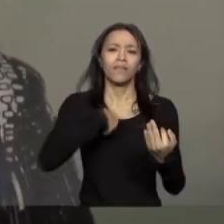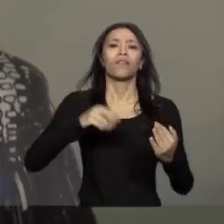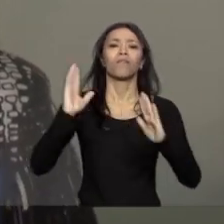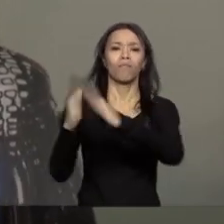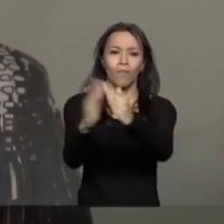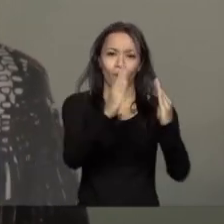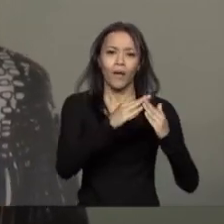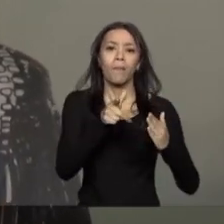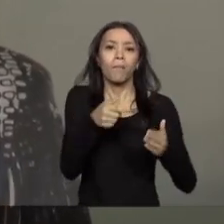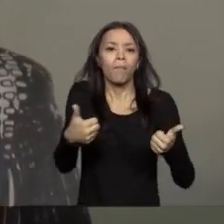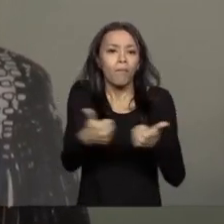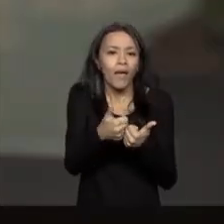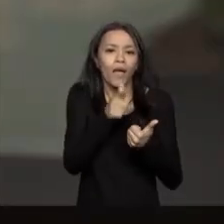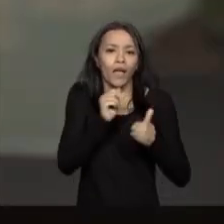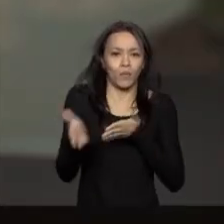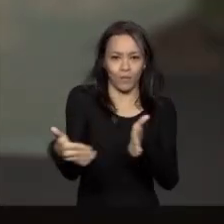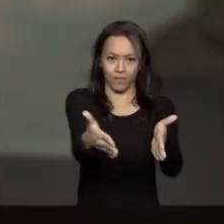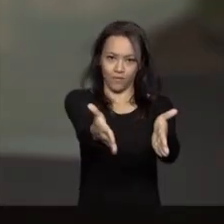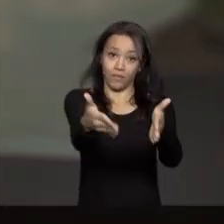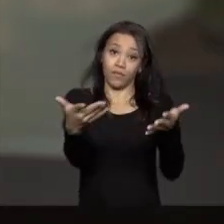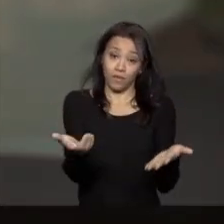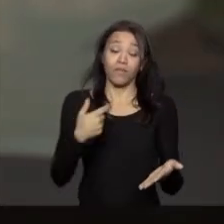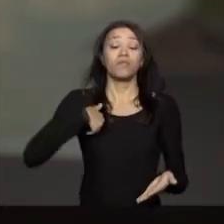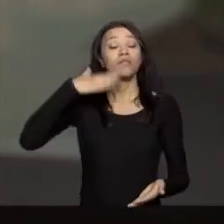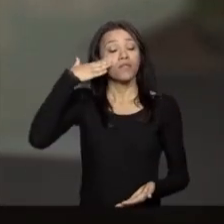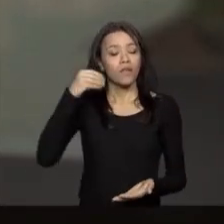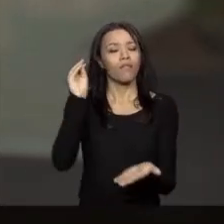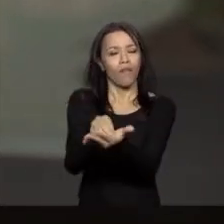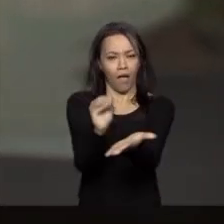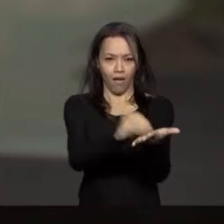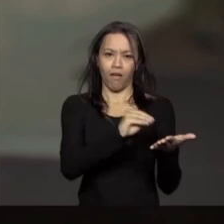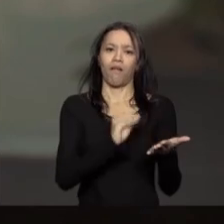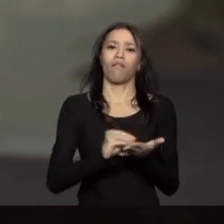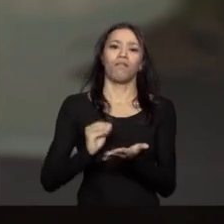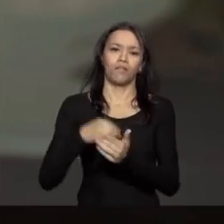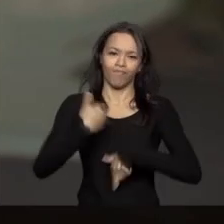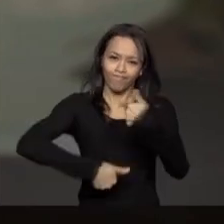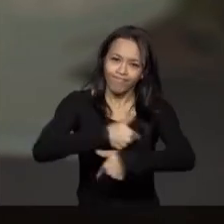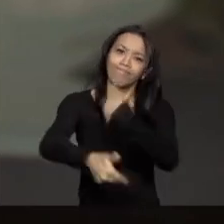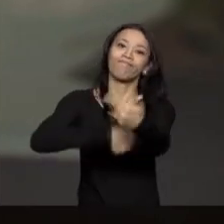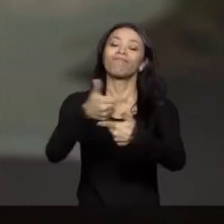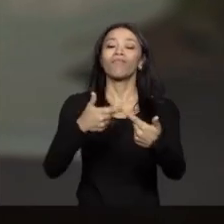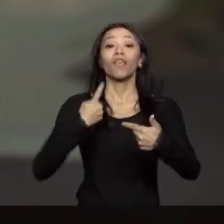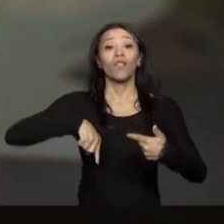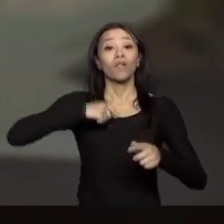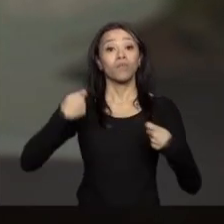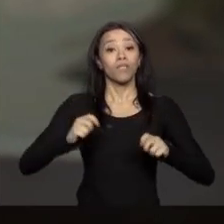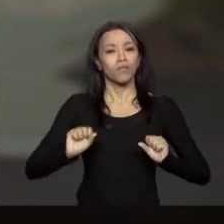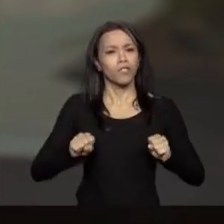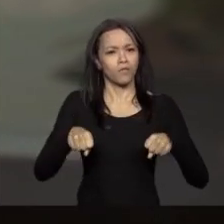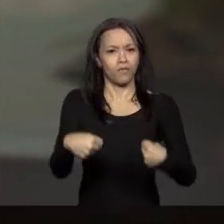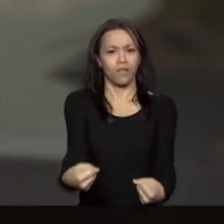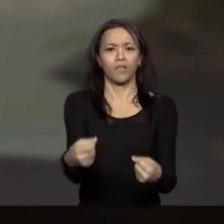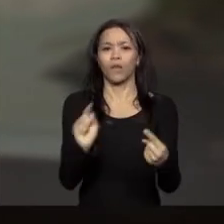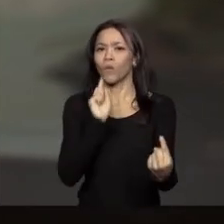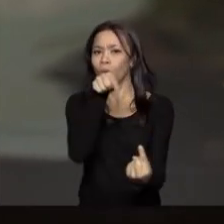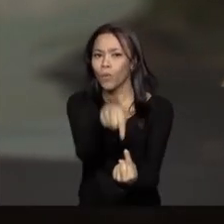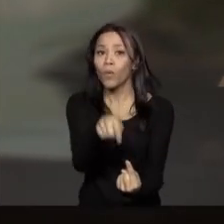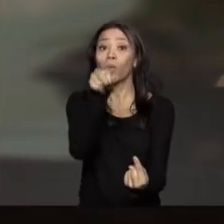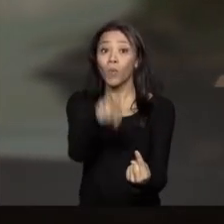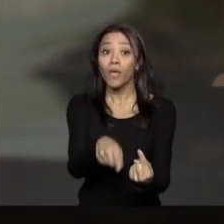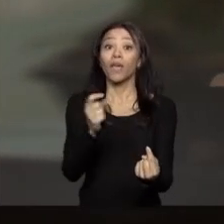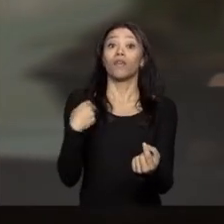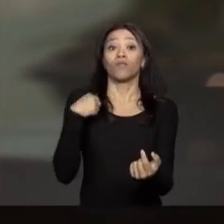assentados e ribeirinhos sei que ainda há muito por fazer precisamos manter o esforço de